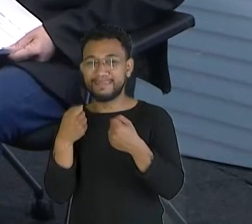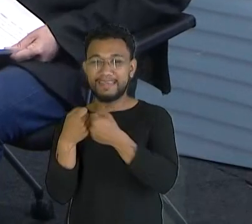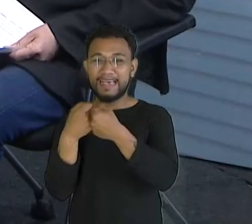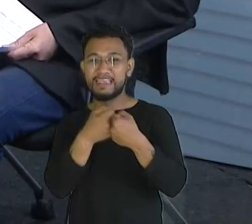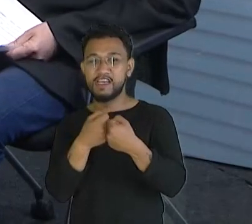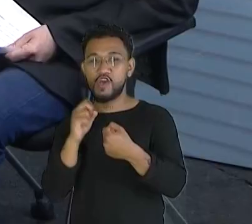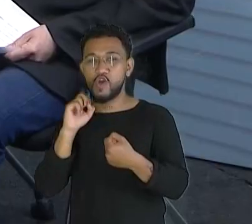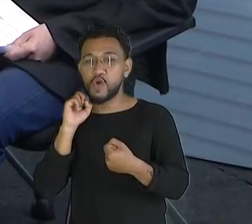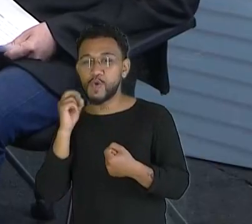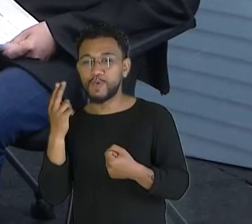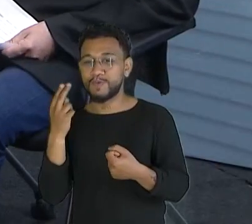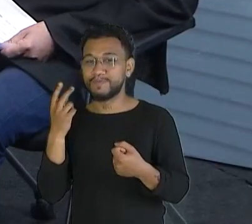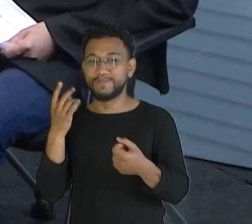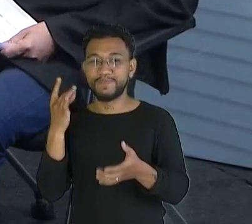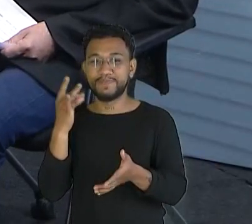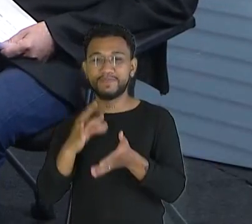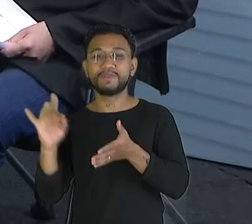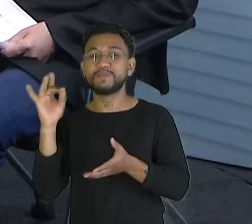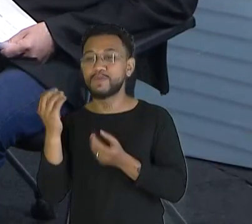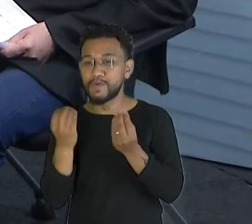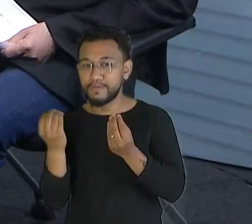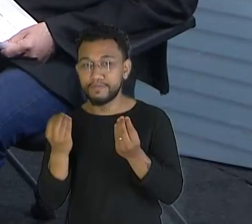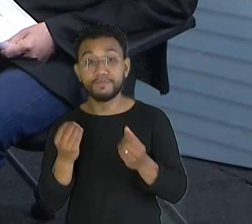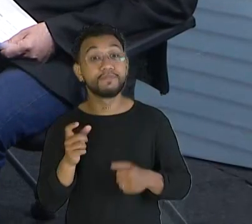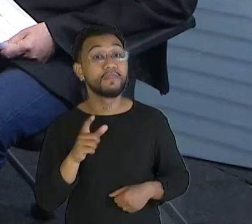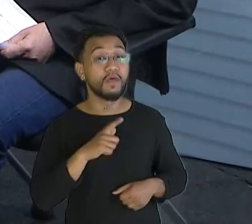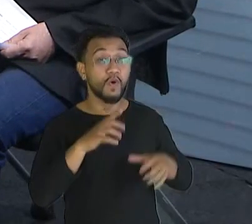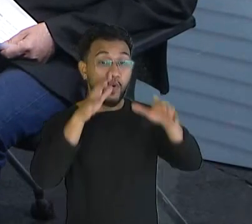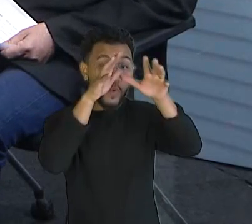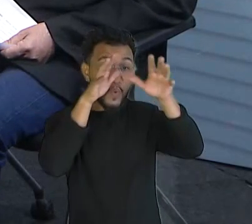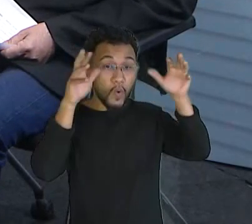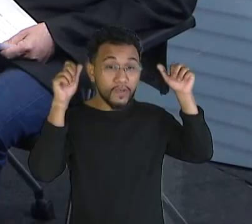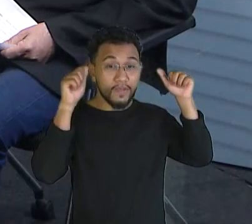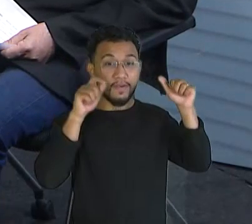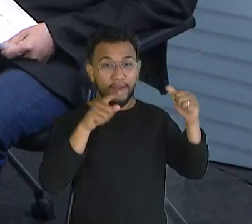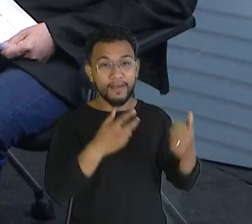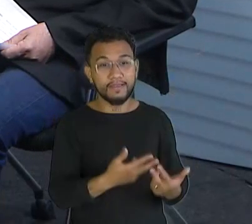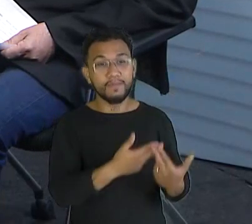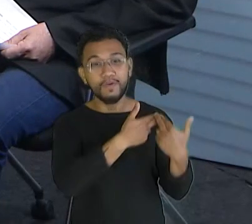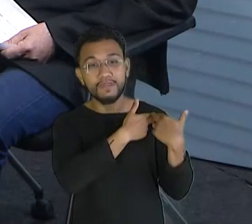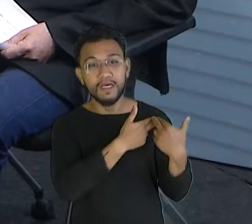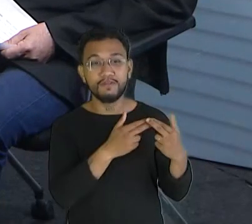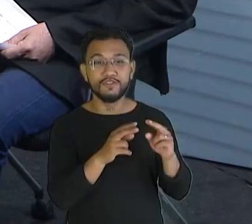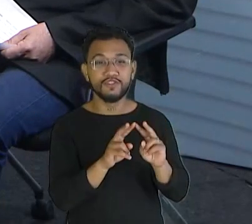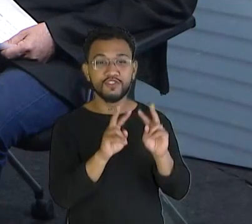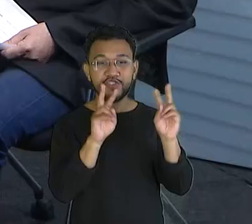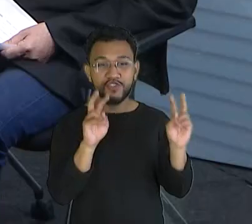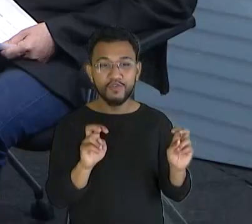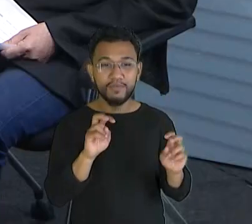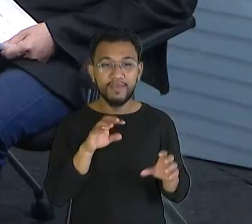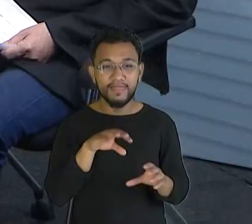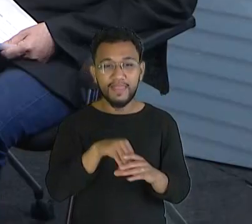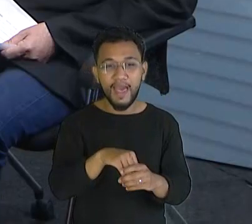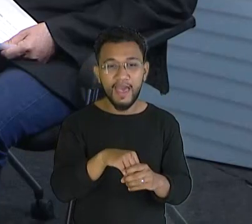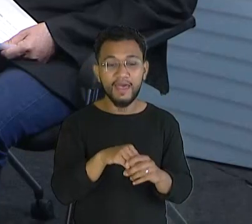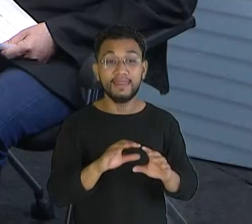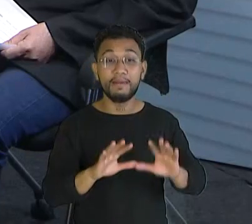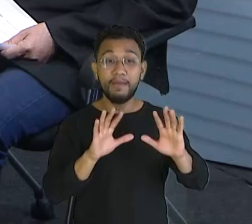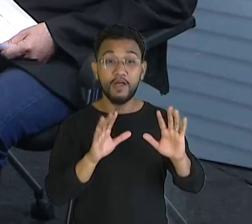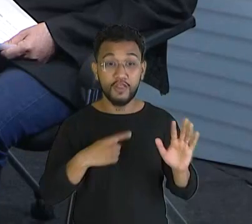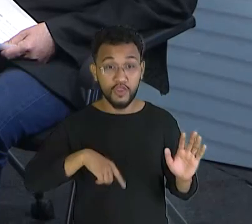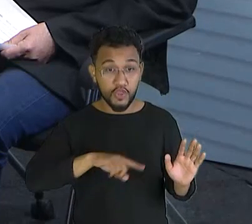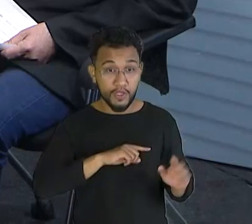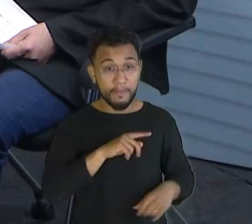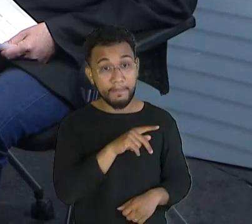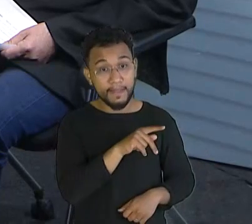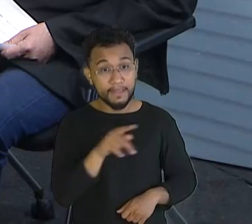para você. A gente tem o conselho deliberativo também, que fica responsável por essas questões mais internas, mas a gente da presidência